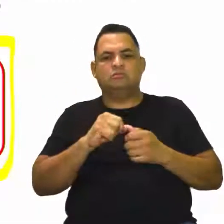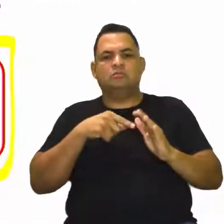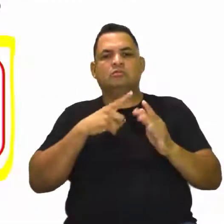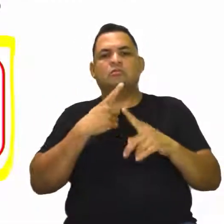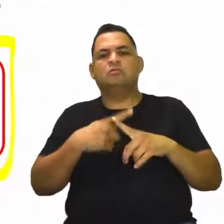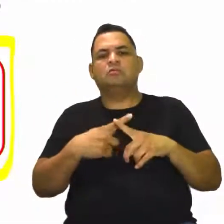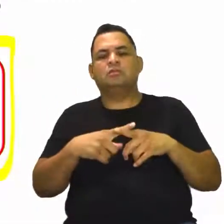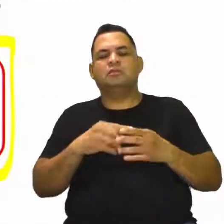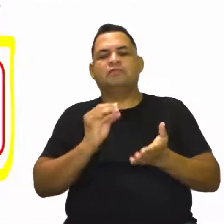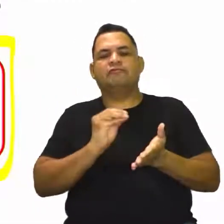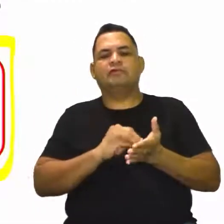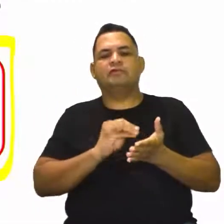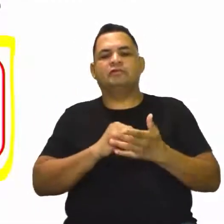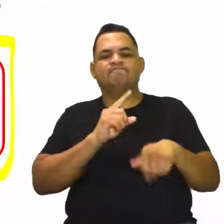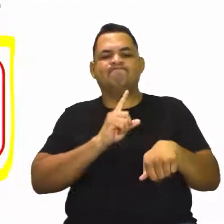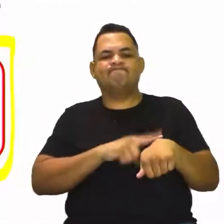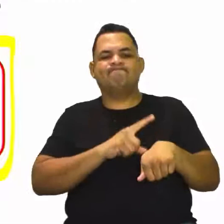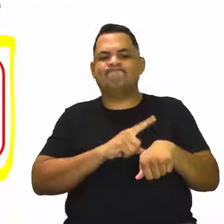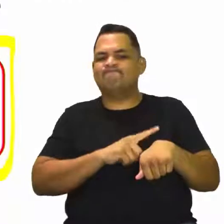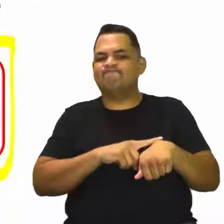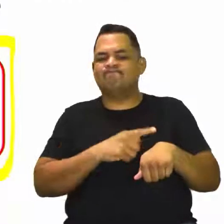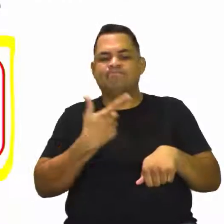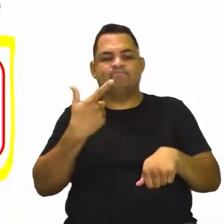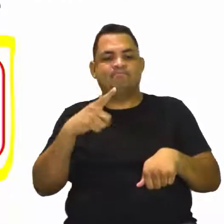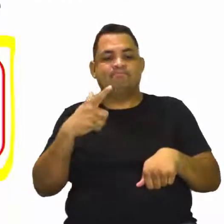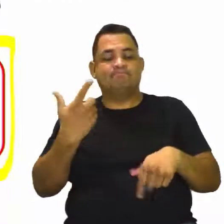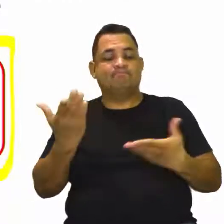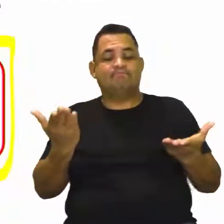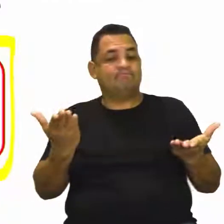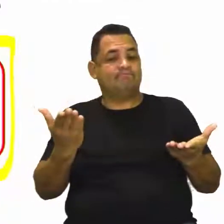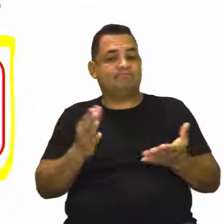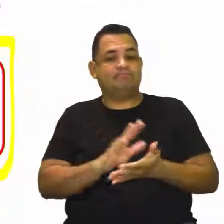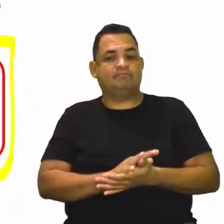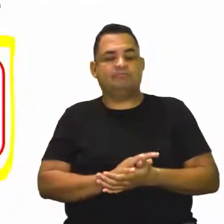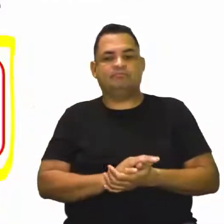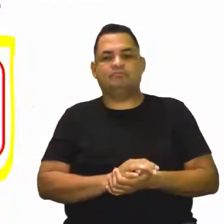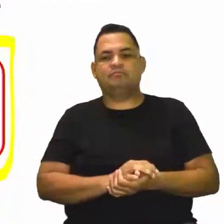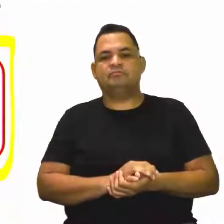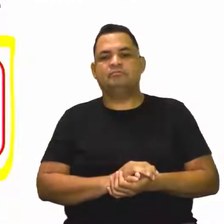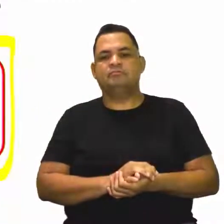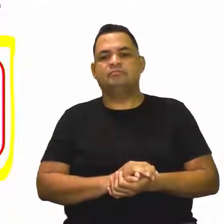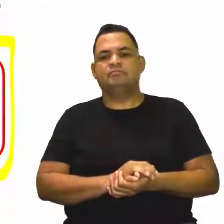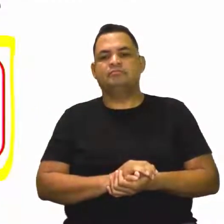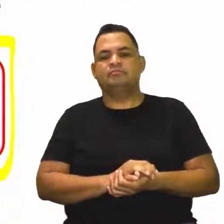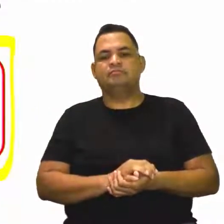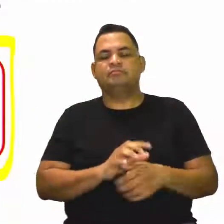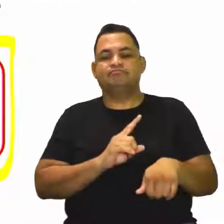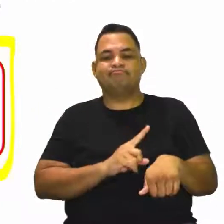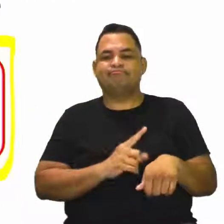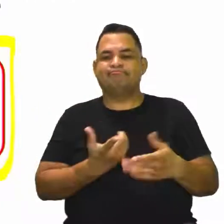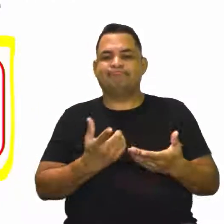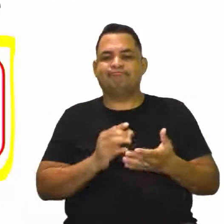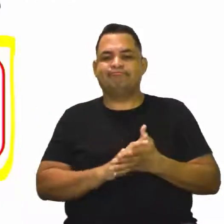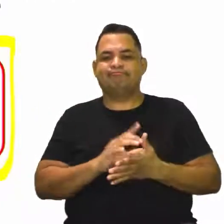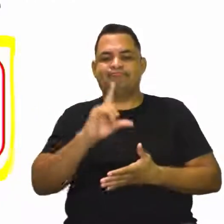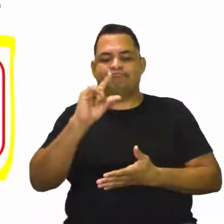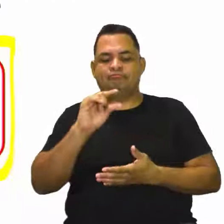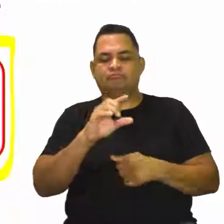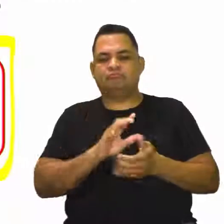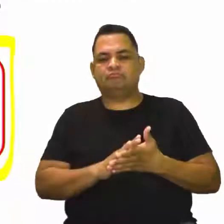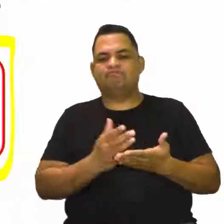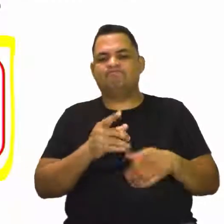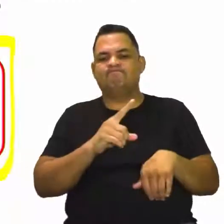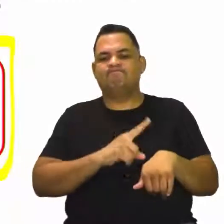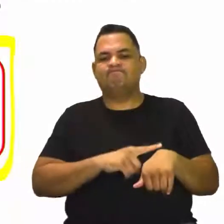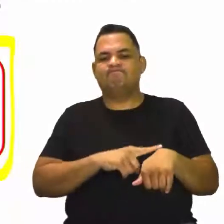questão de tempo, né? Então eles têm uma dificuldade muito grande, eles justificam aí que a questão do tempo é algo